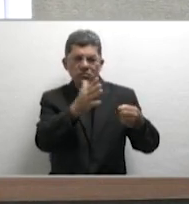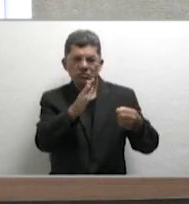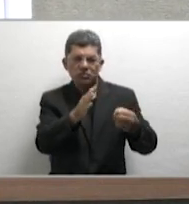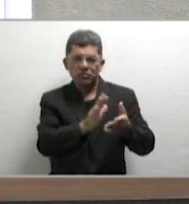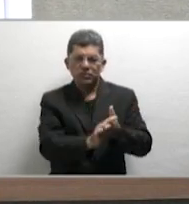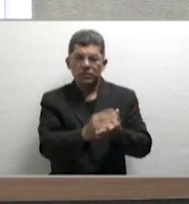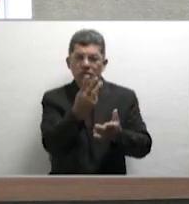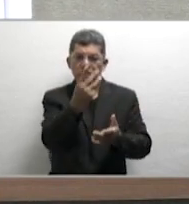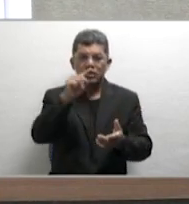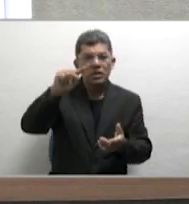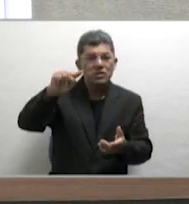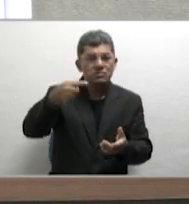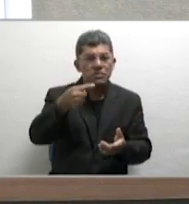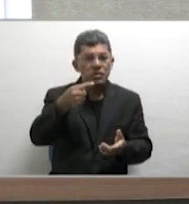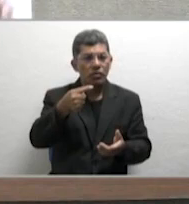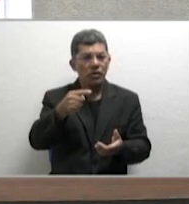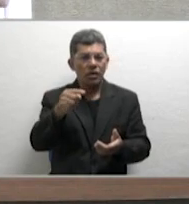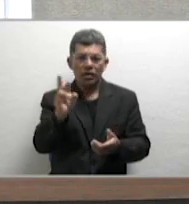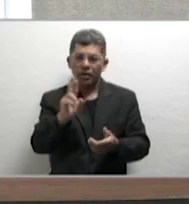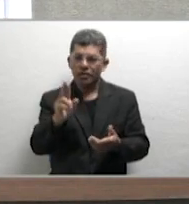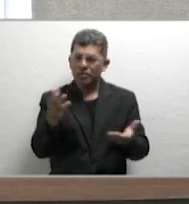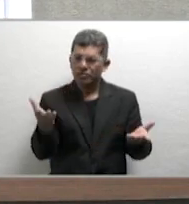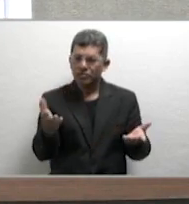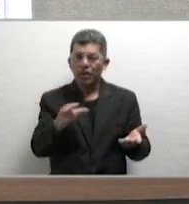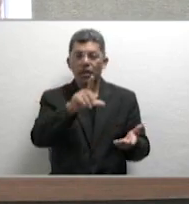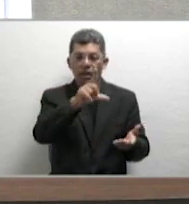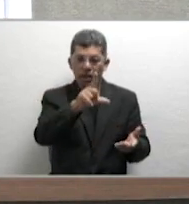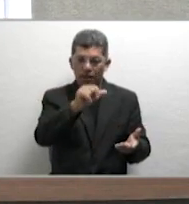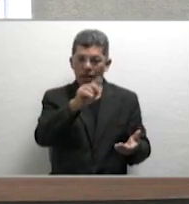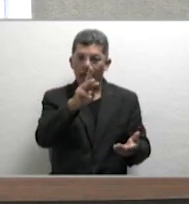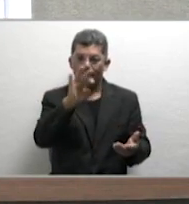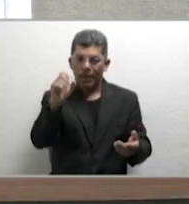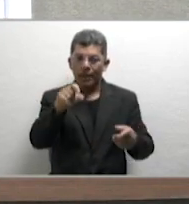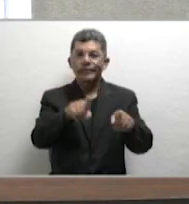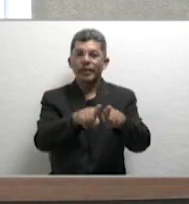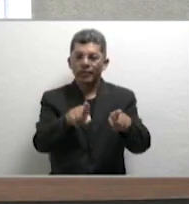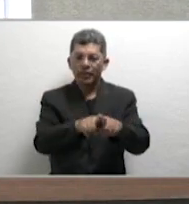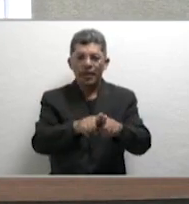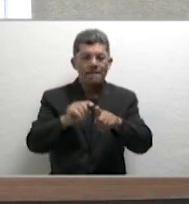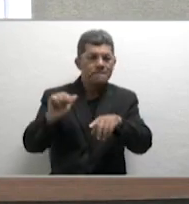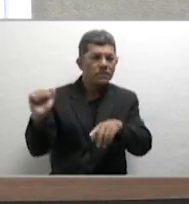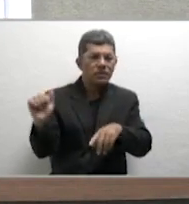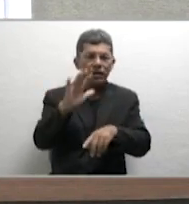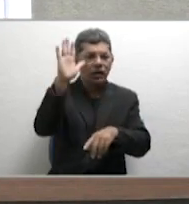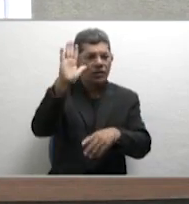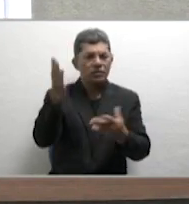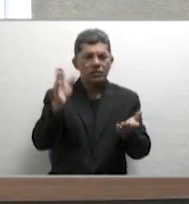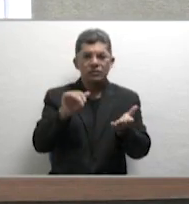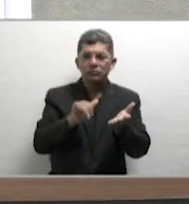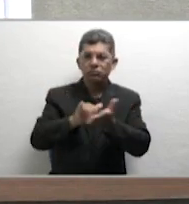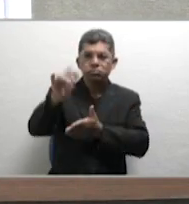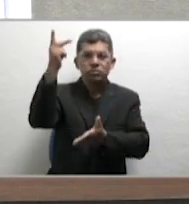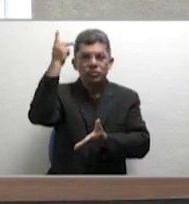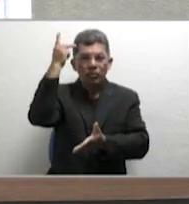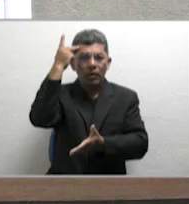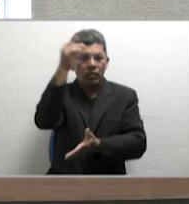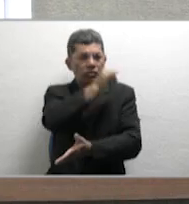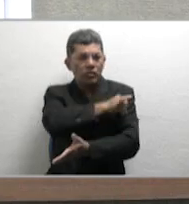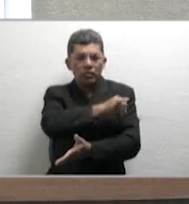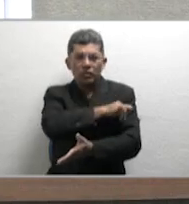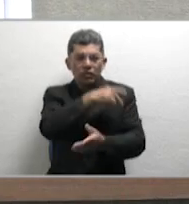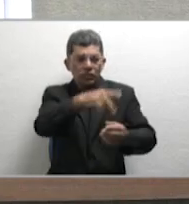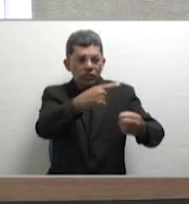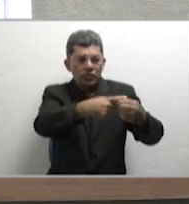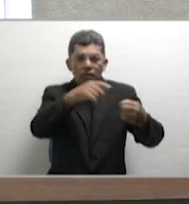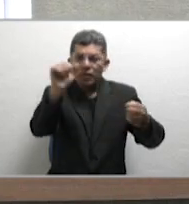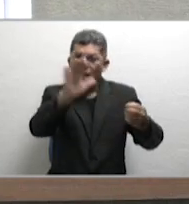custando R$ 3.000. Lábrea também é a mesma coisa, R$ 3.000. É mais caro do que você ir para São Paulo ou para o Rio de Janeiro. E quando ela